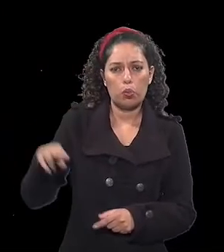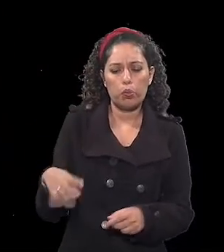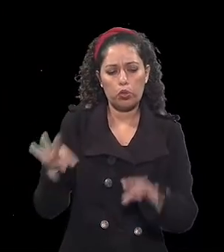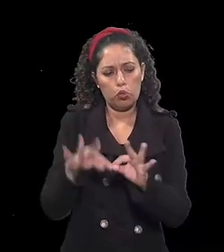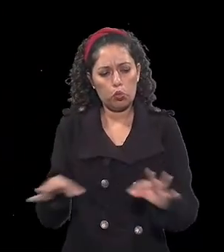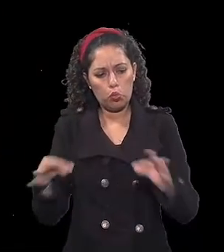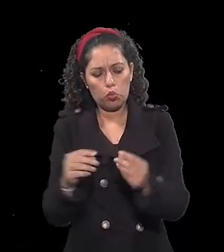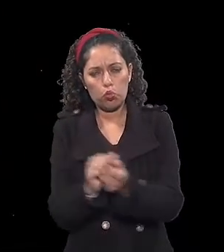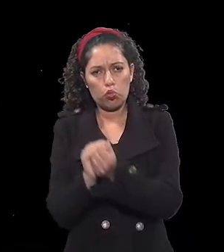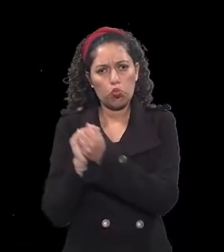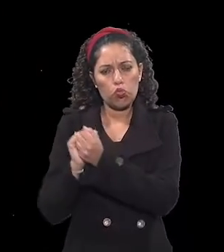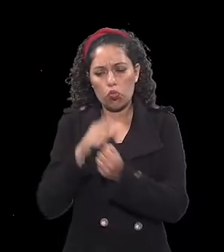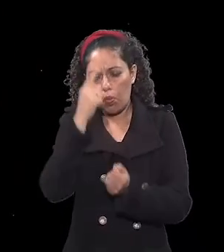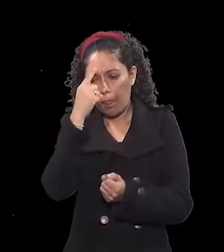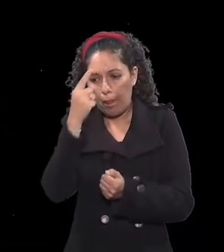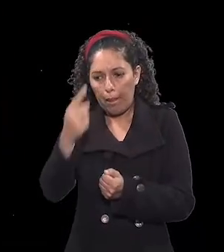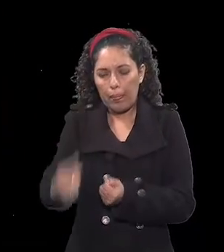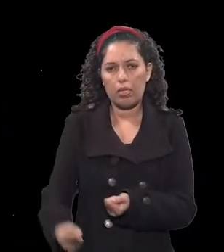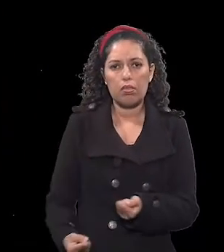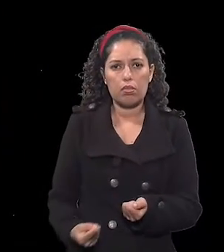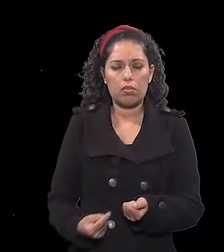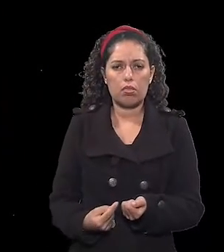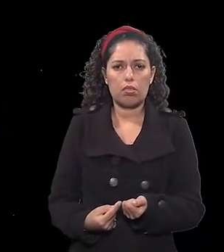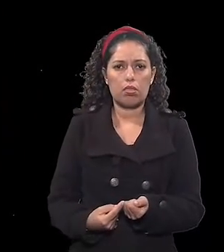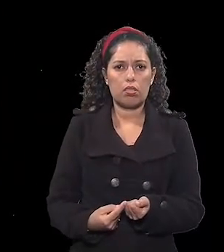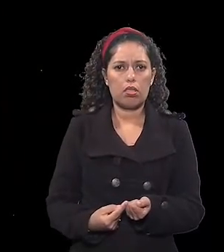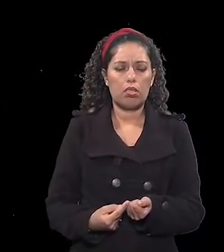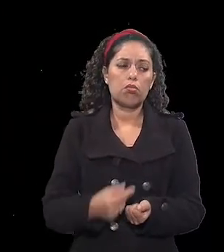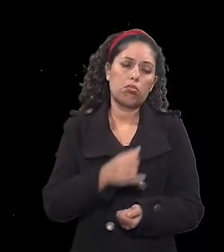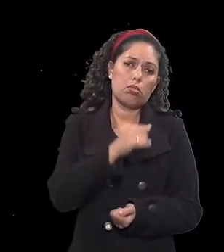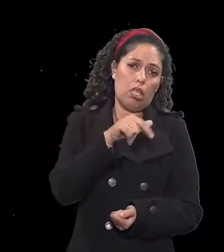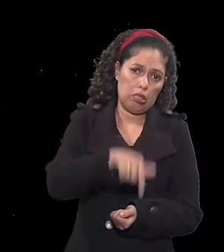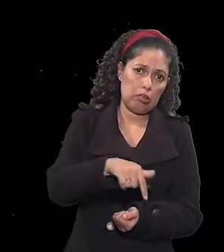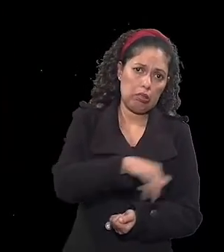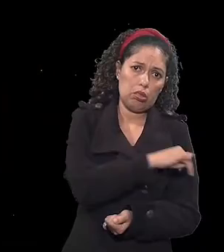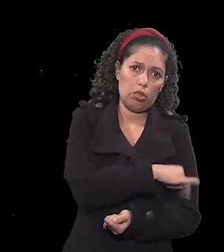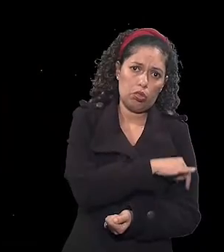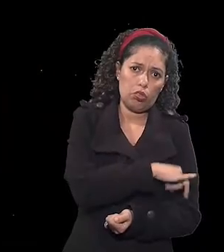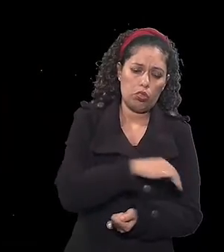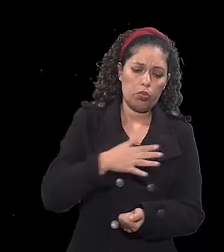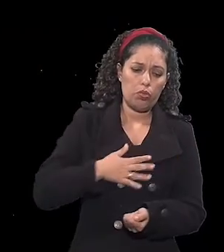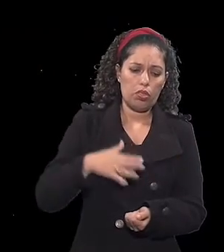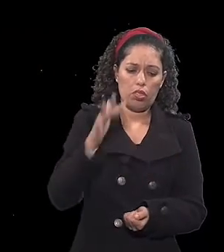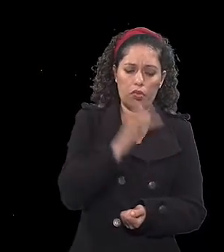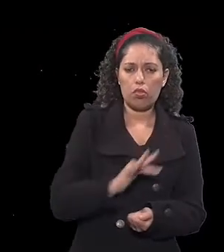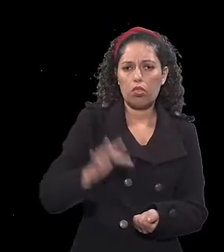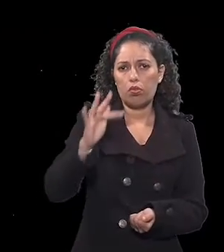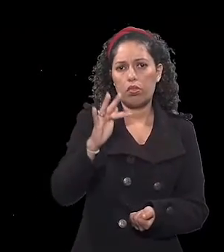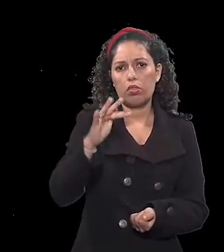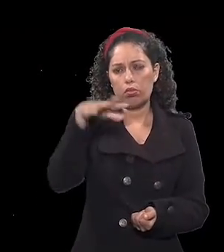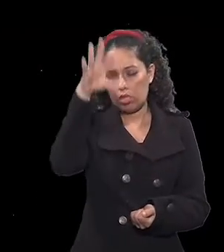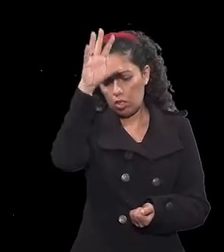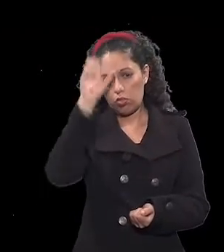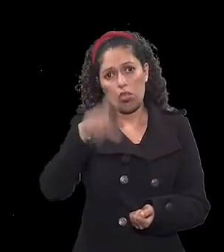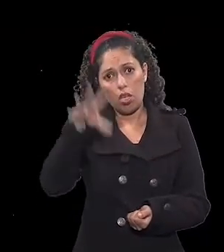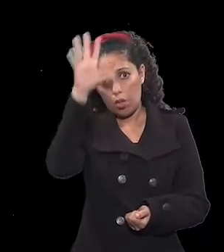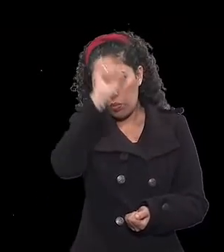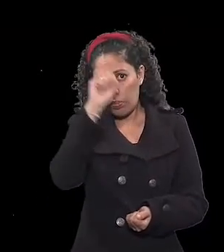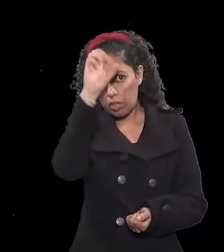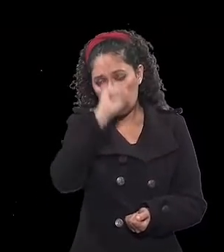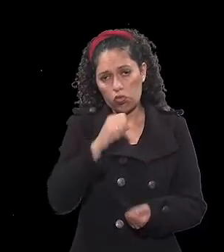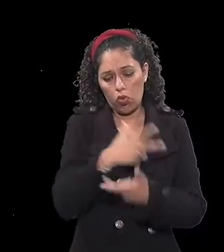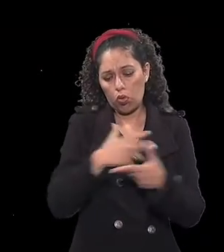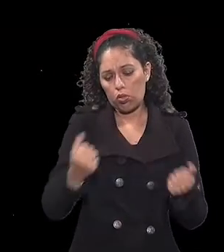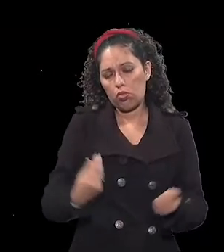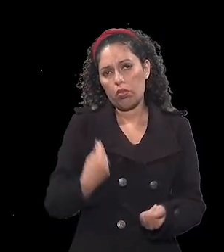todas, né? E pensar em reproduzir isso em algum momento no Rio de Janeiro foi a minha universidade, foi o meu aprendizado, né? E a gente tenta passar essa